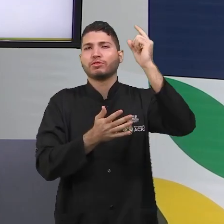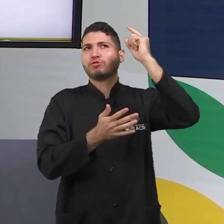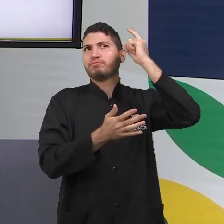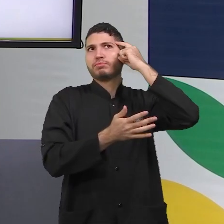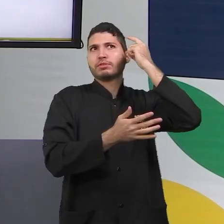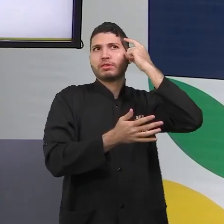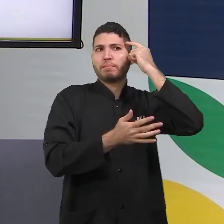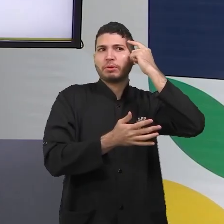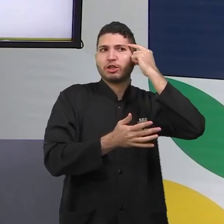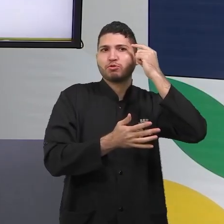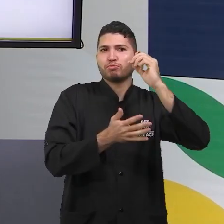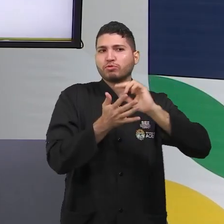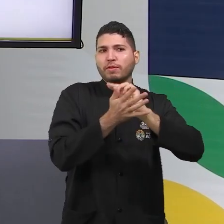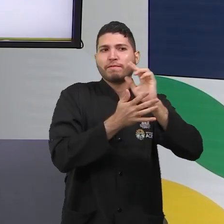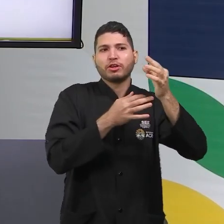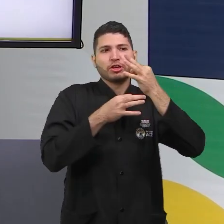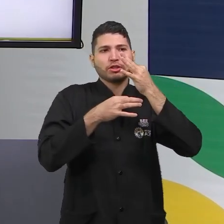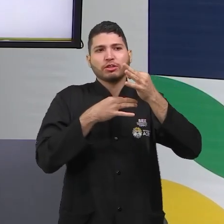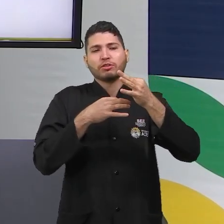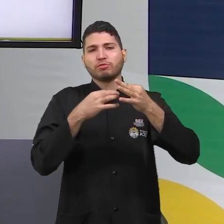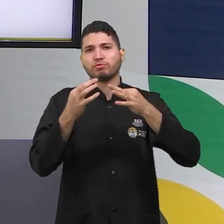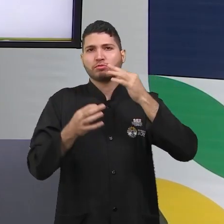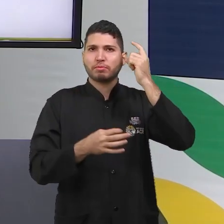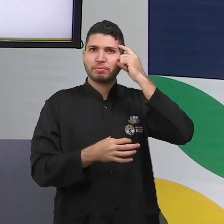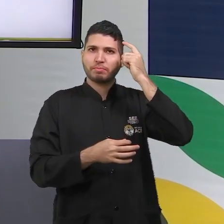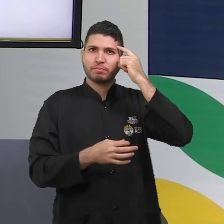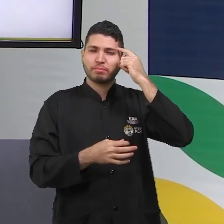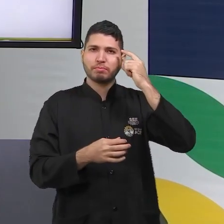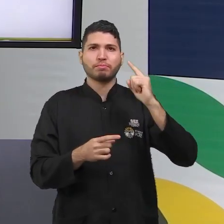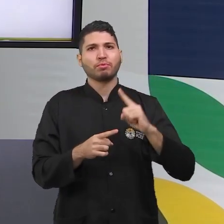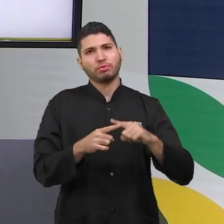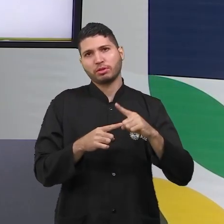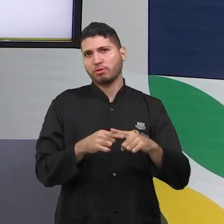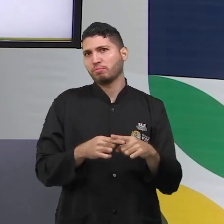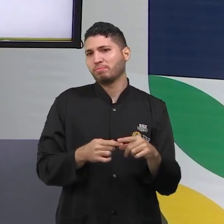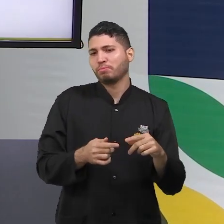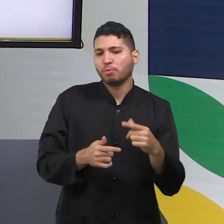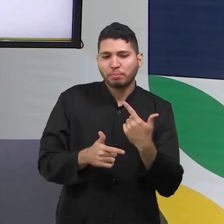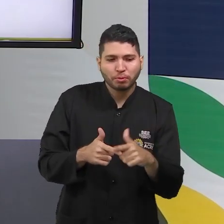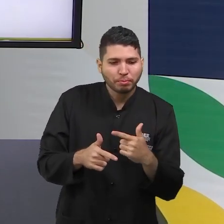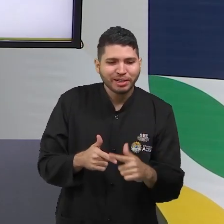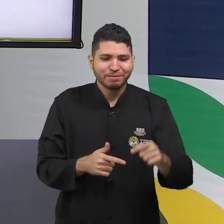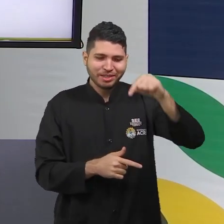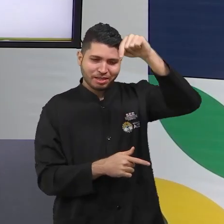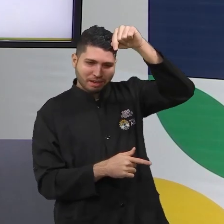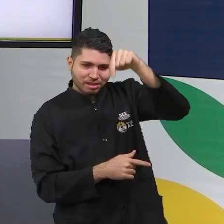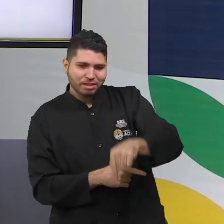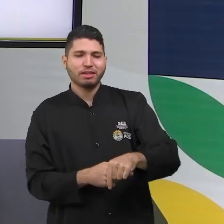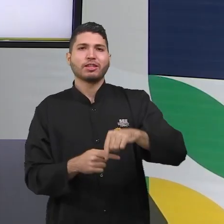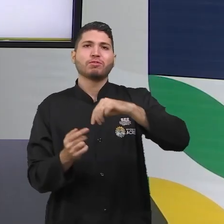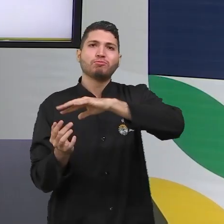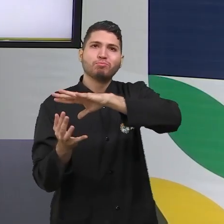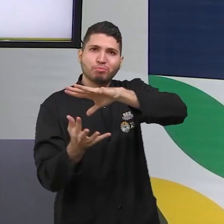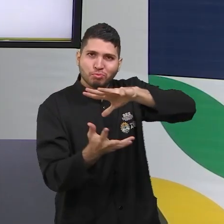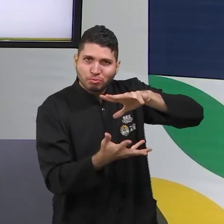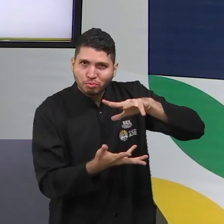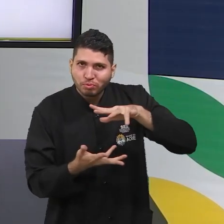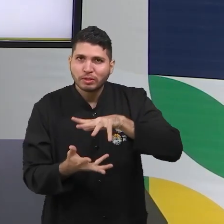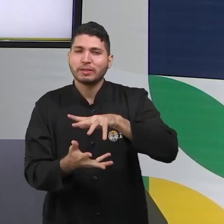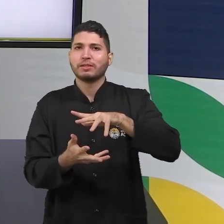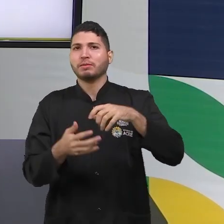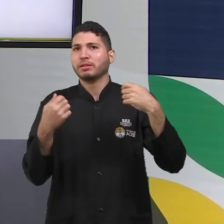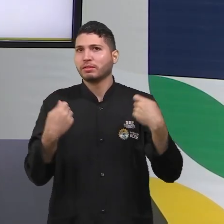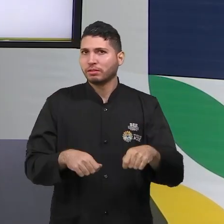alguns problemas, eles ocorrem aqui, onde nós estamos. E precisa ter uma reflexão